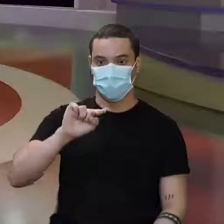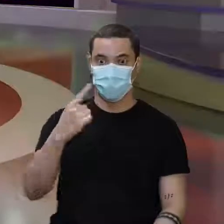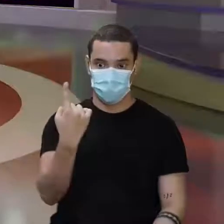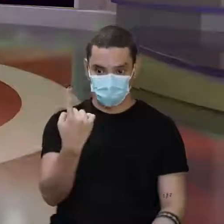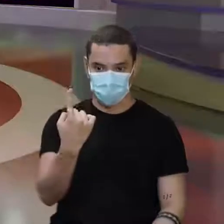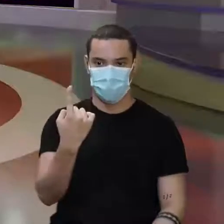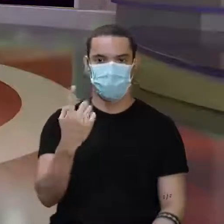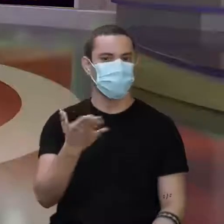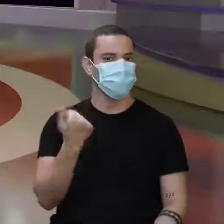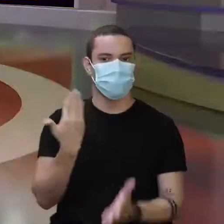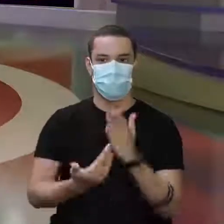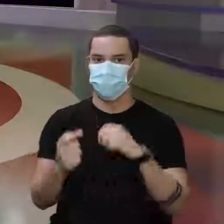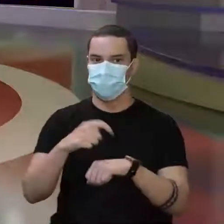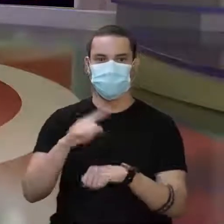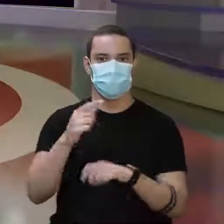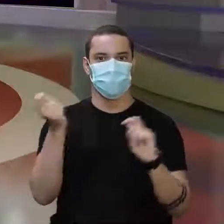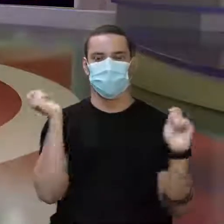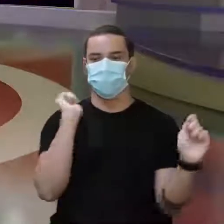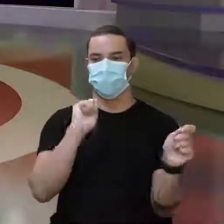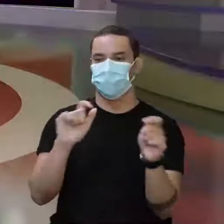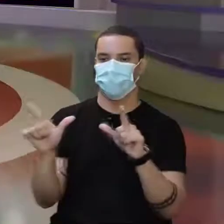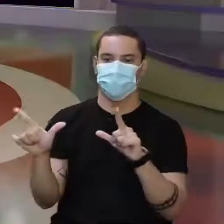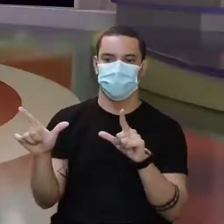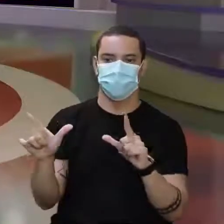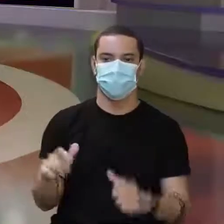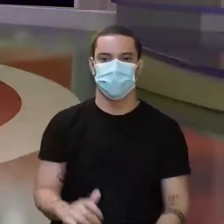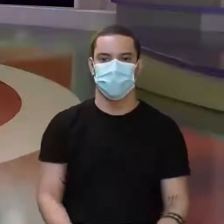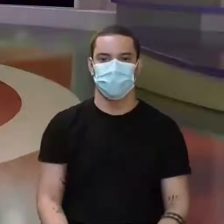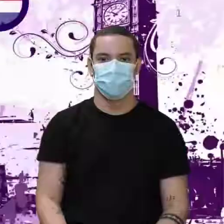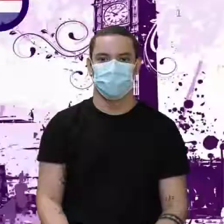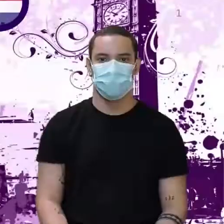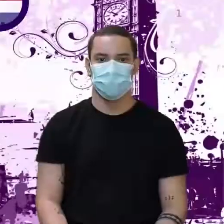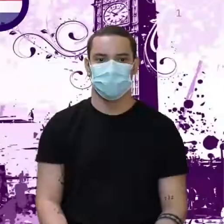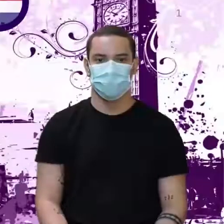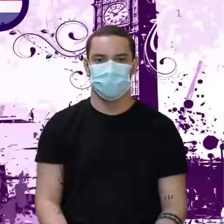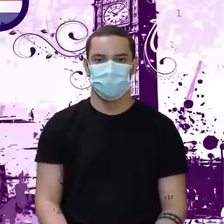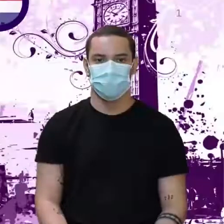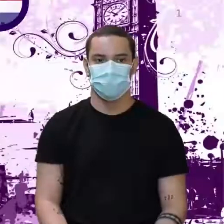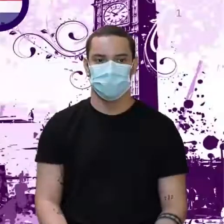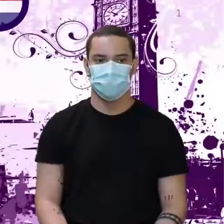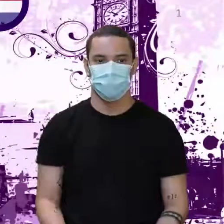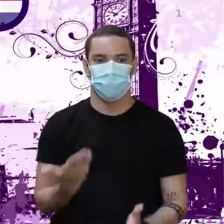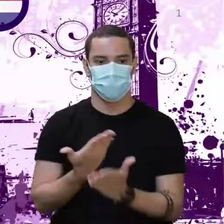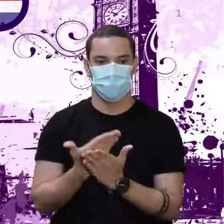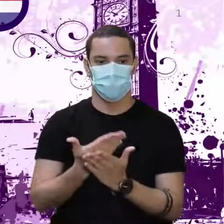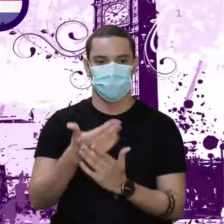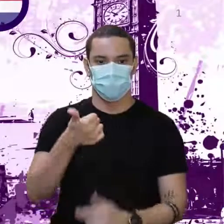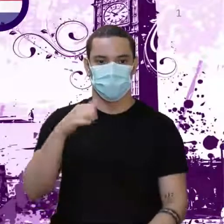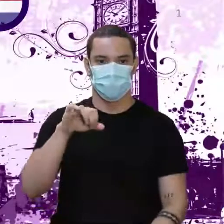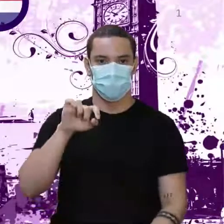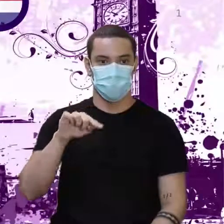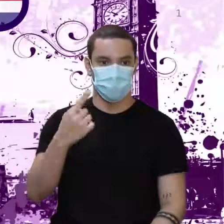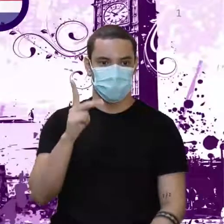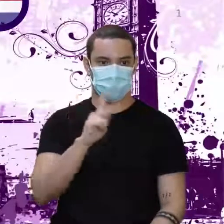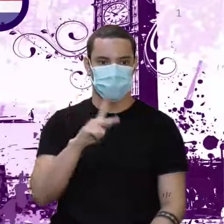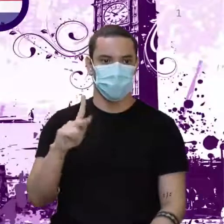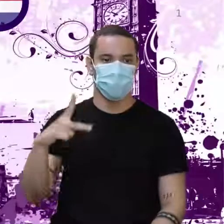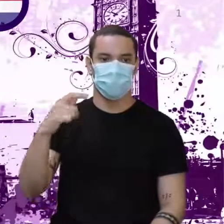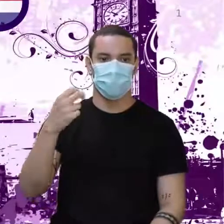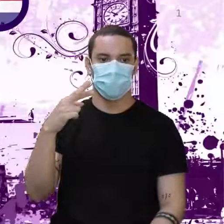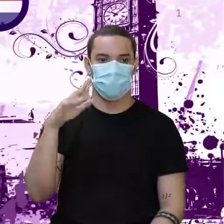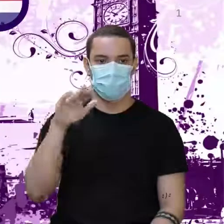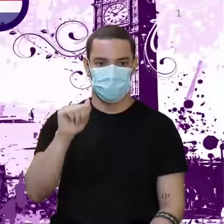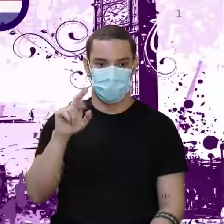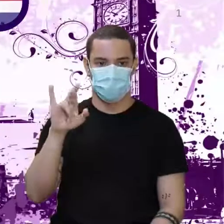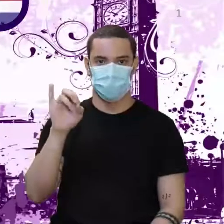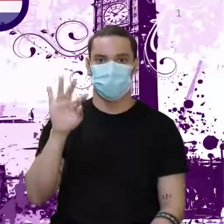19.1, então não vamos perder tempo. Let's begin para a tela. Aula 19.1 com a teacher Patrícia Recher. It's